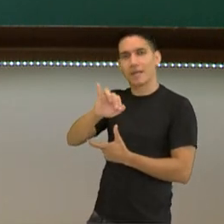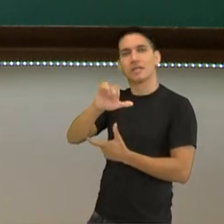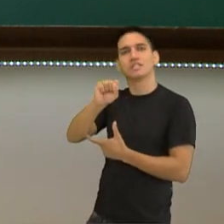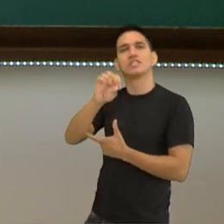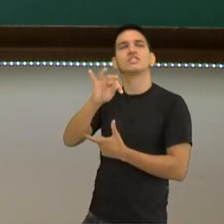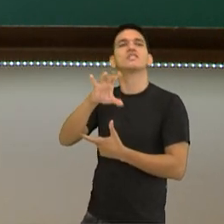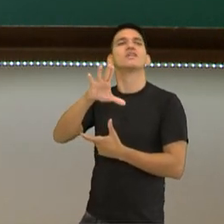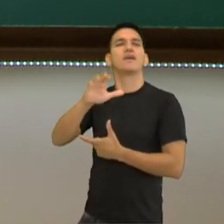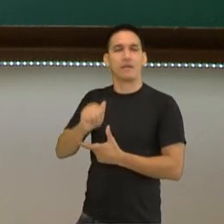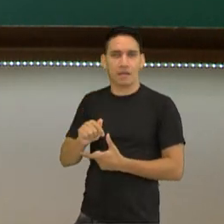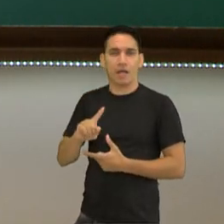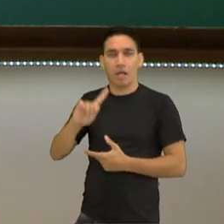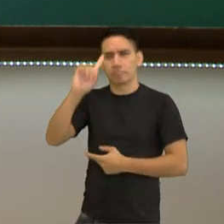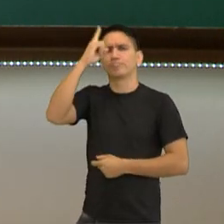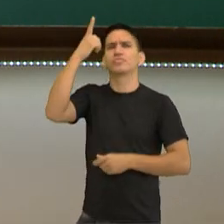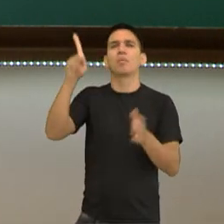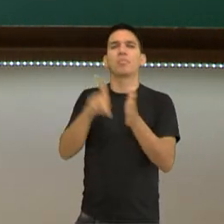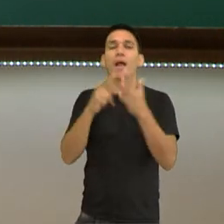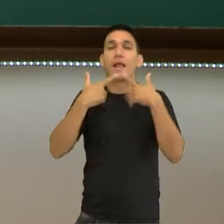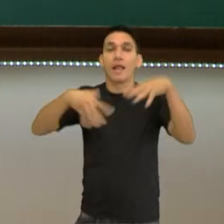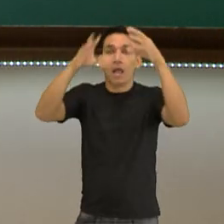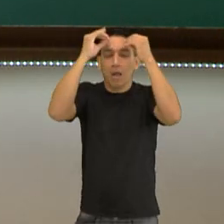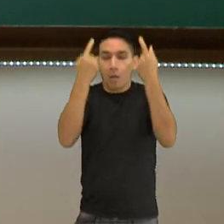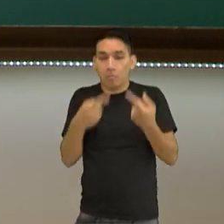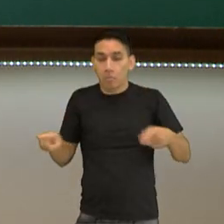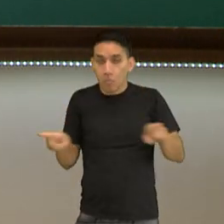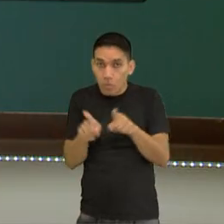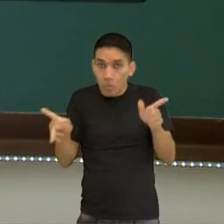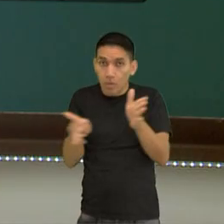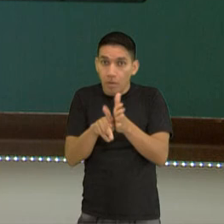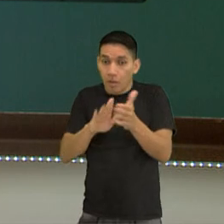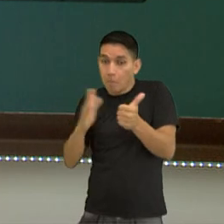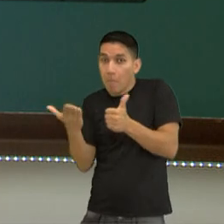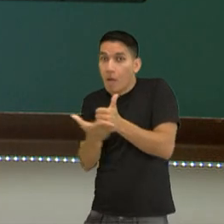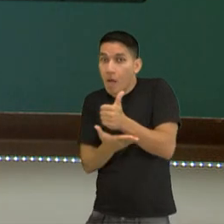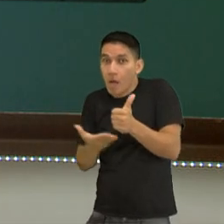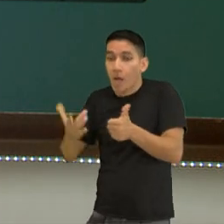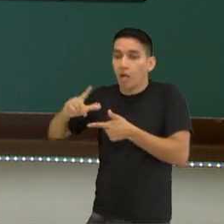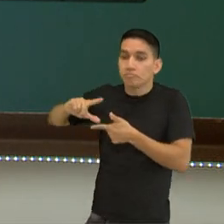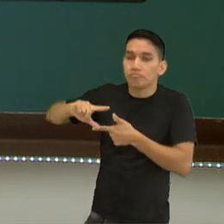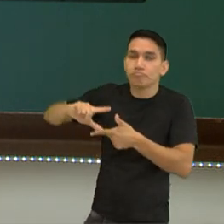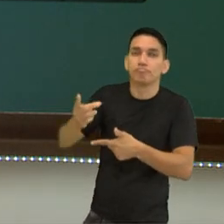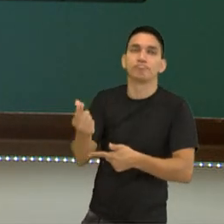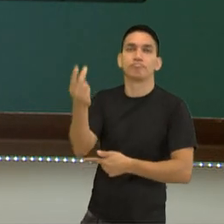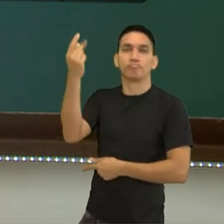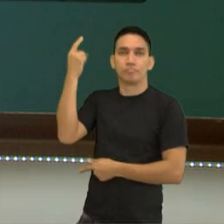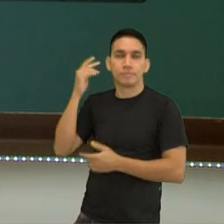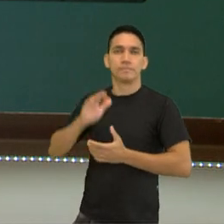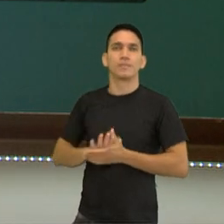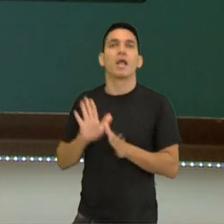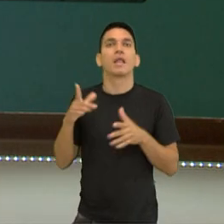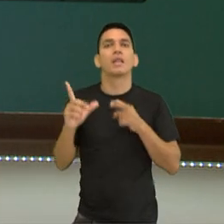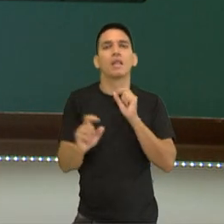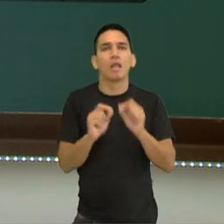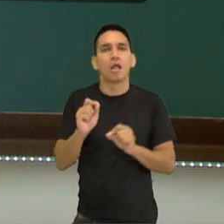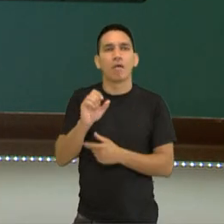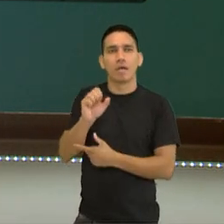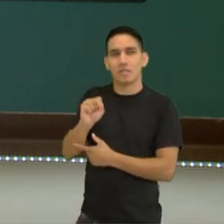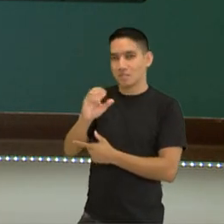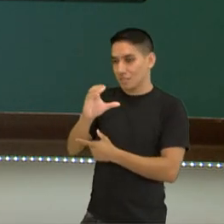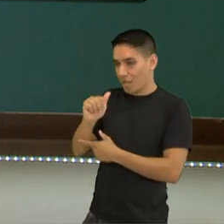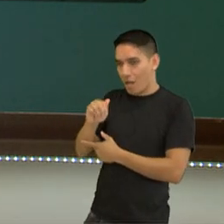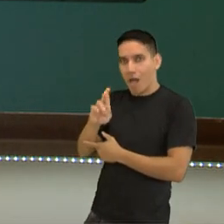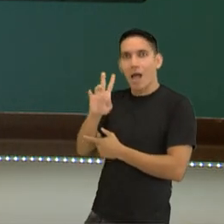de uma linguagem musical que se encontra na base do classicismo. Então, o Scarlatti, ele era